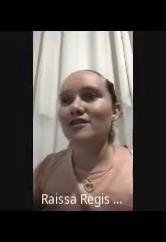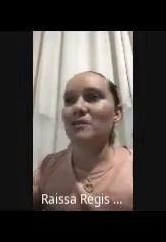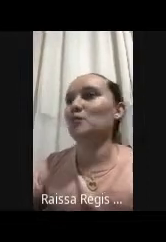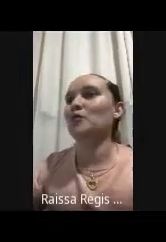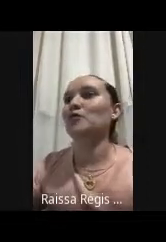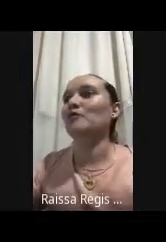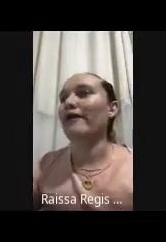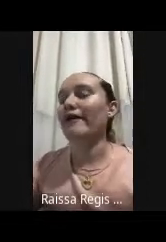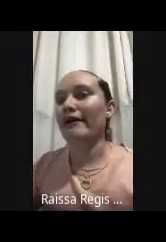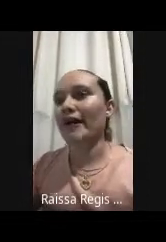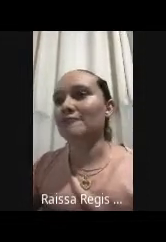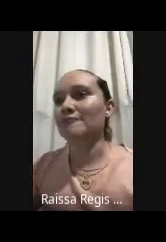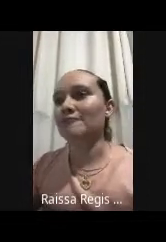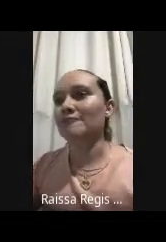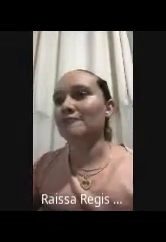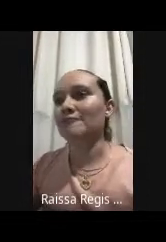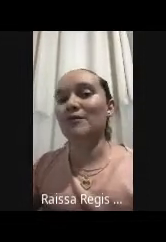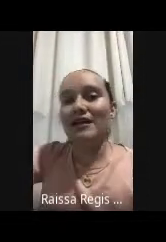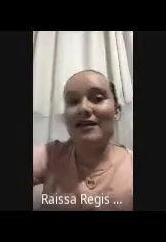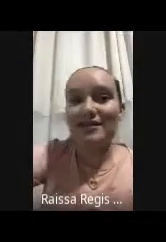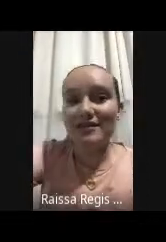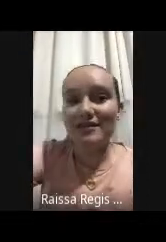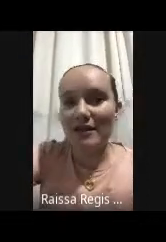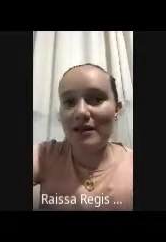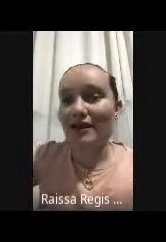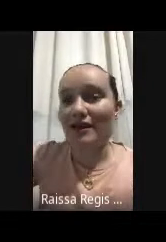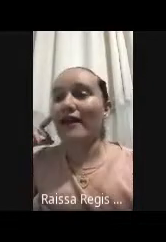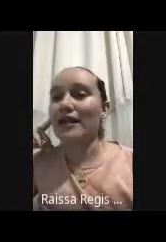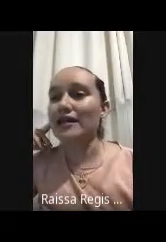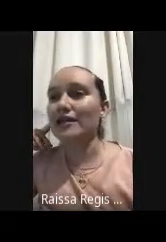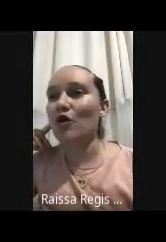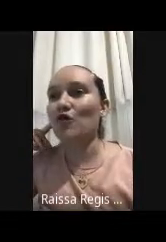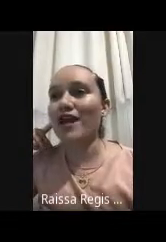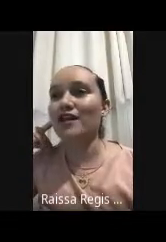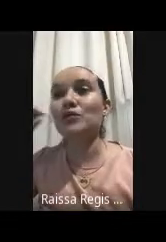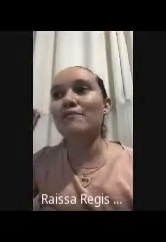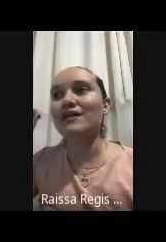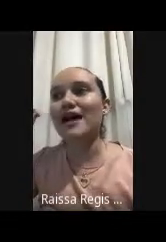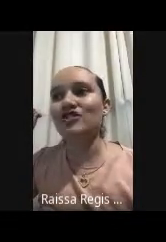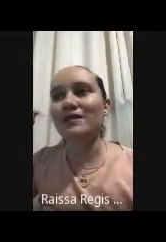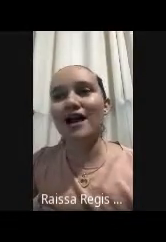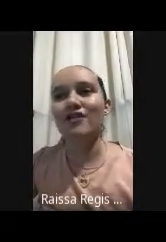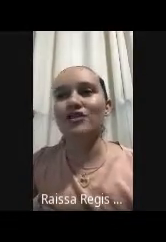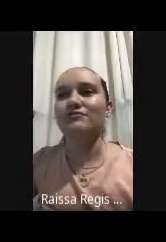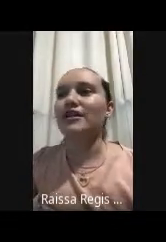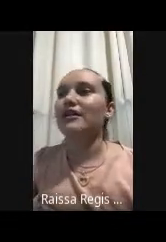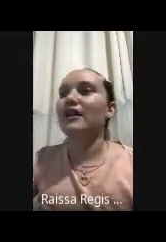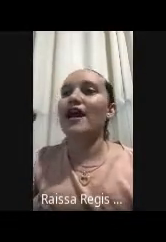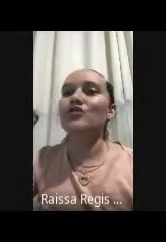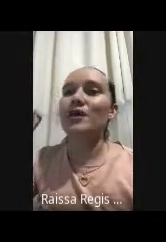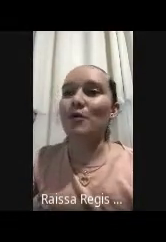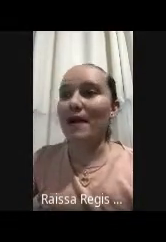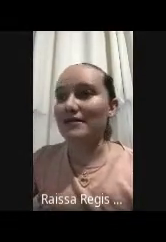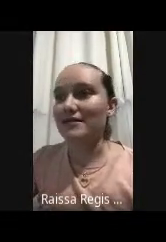a escrita para um povo. E a escrita também, ela confere durabilidade à mensagem,